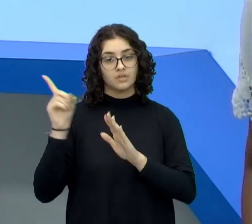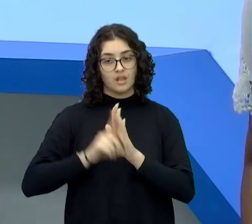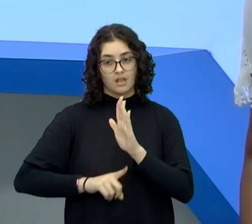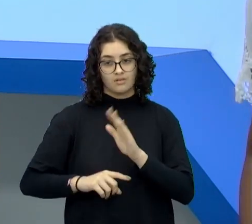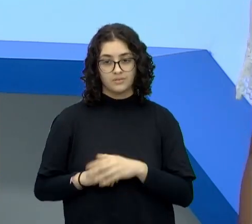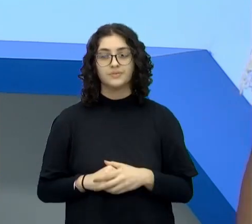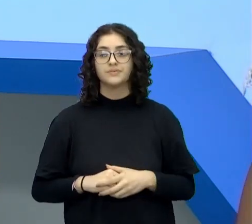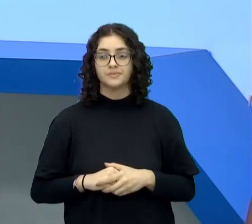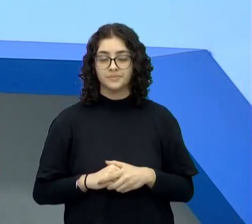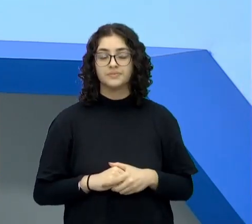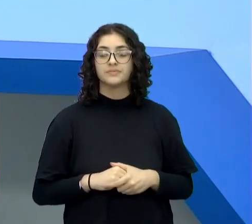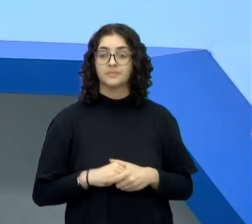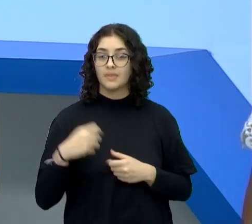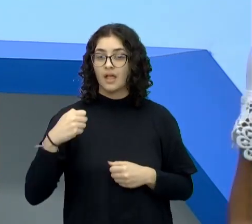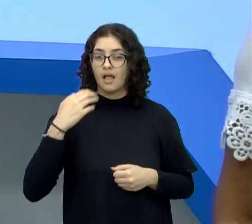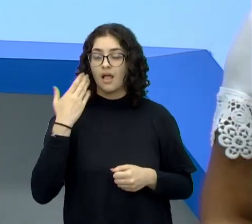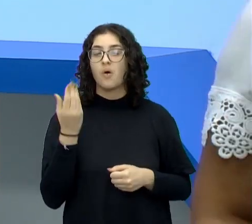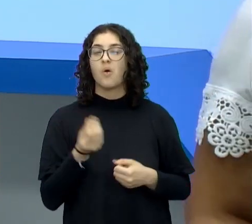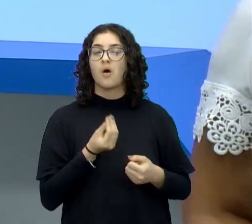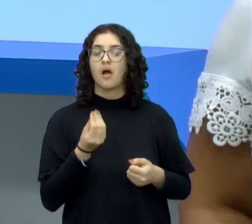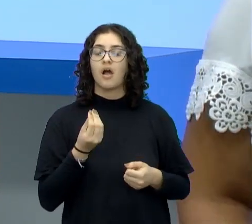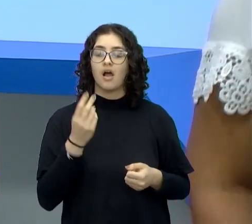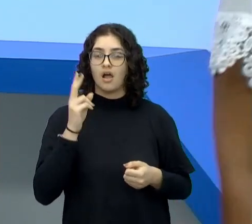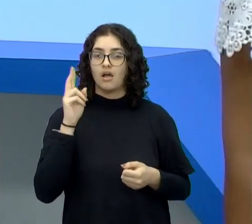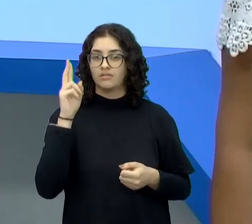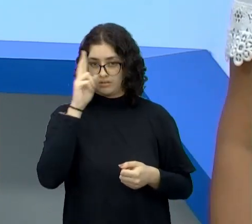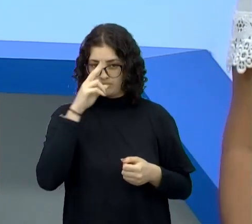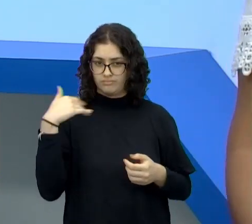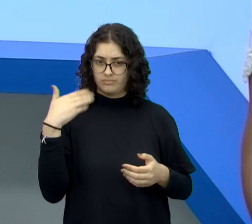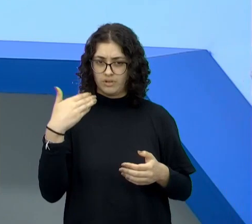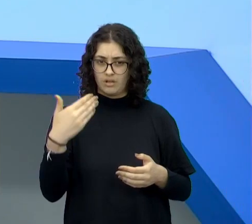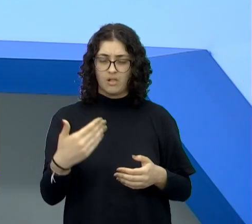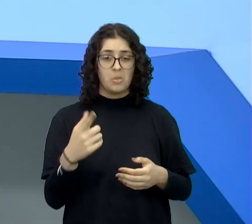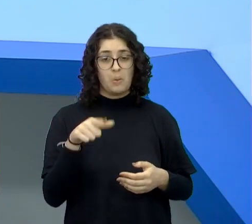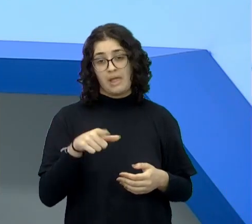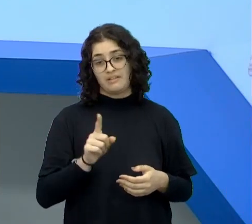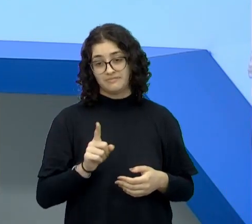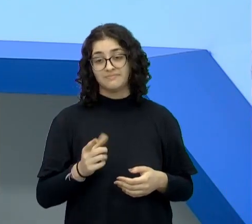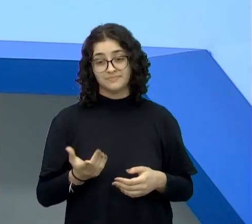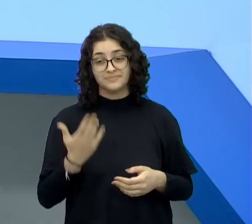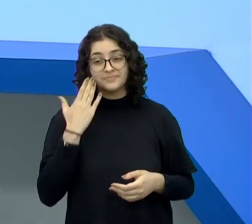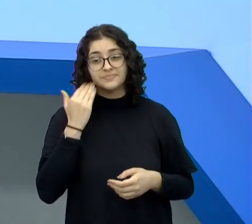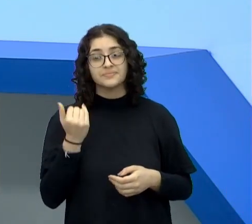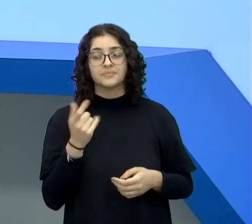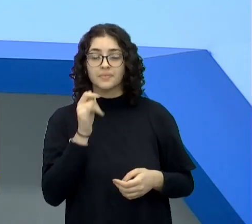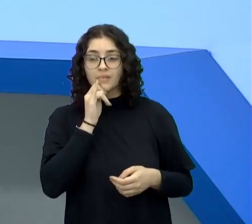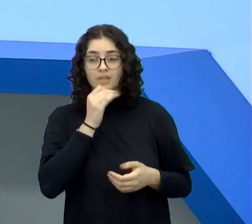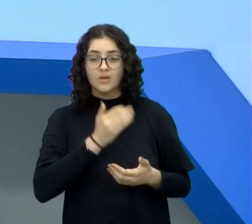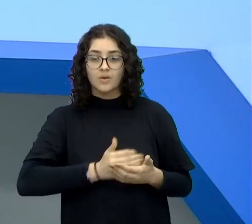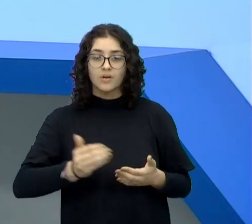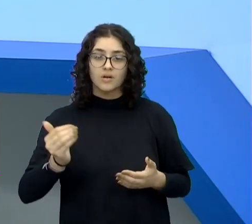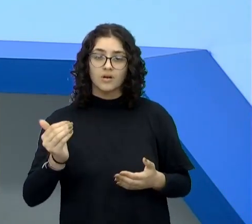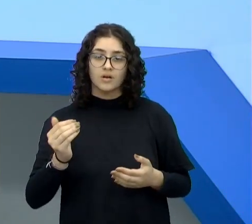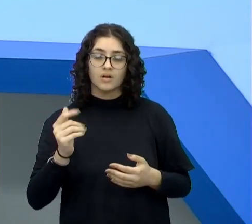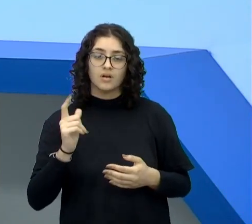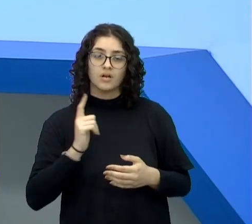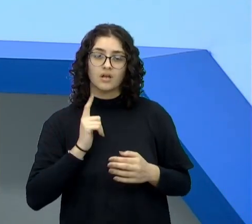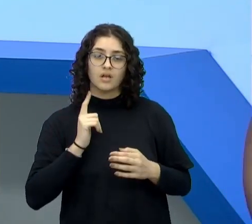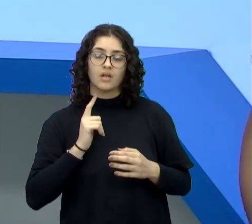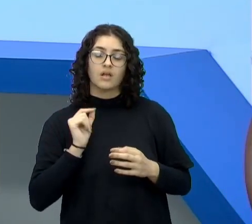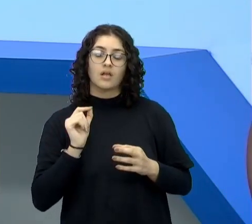Então, a gente precisa sempre lembrar que ao longo da história, a gente sabe que não é bem assim. Então, no começo, por exemplo, da República no